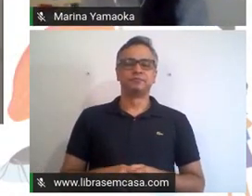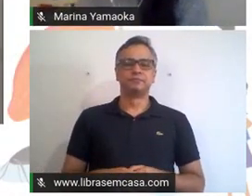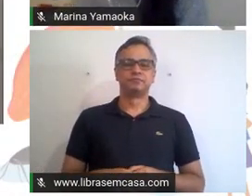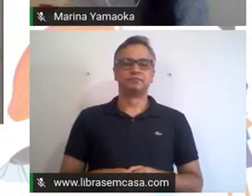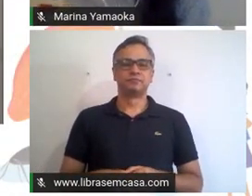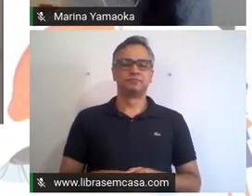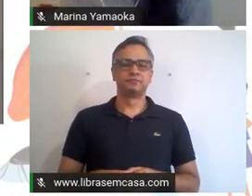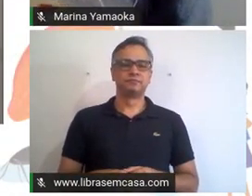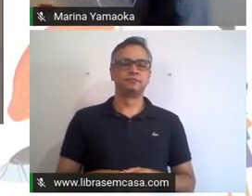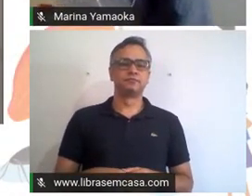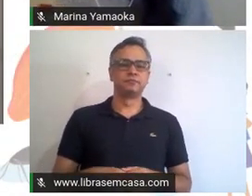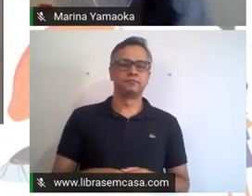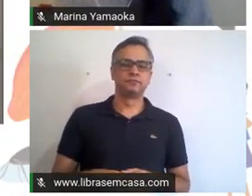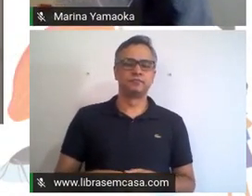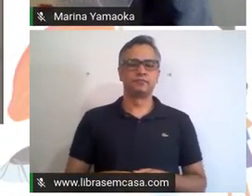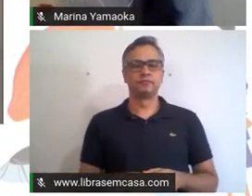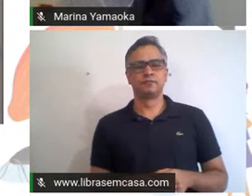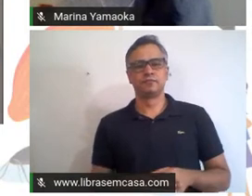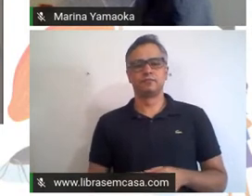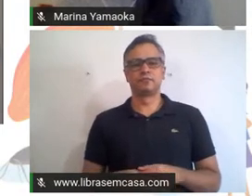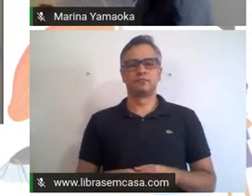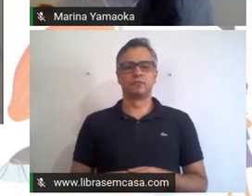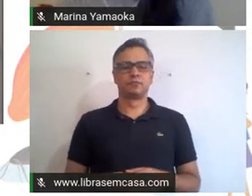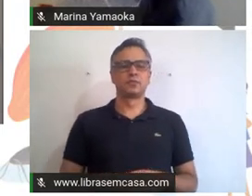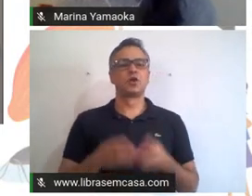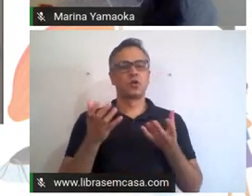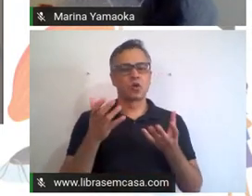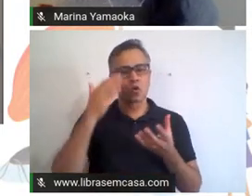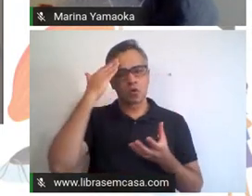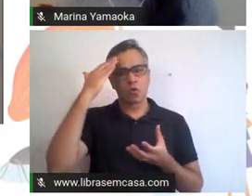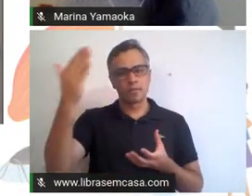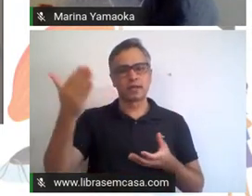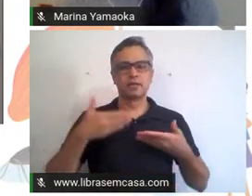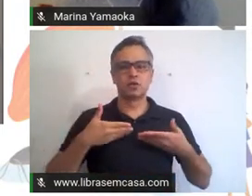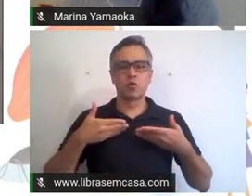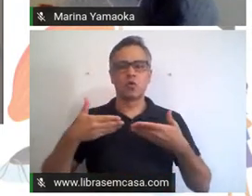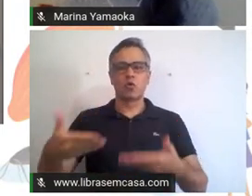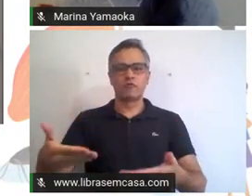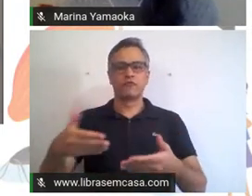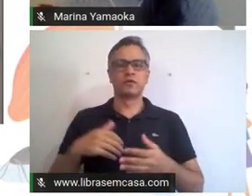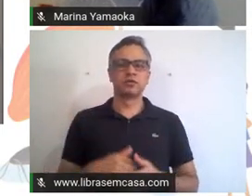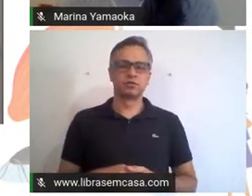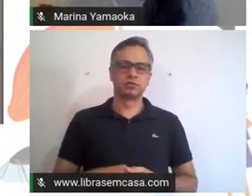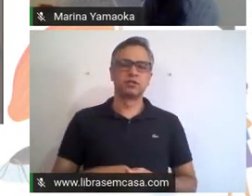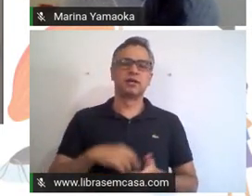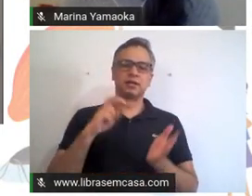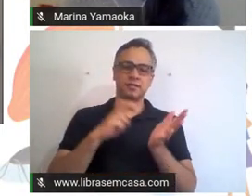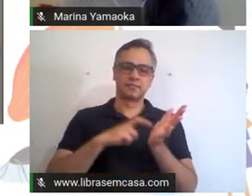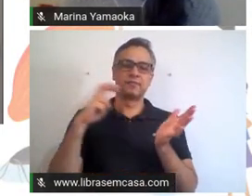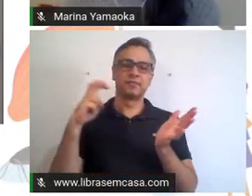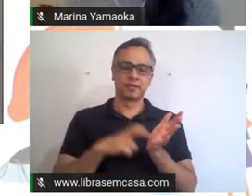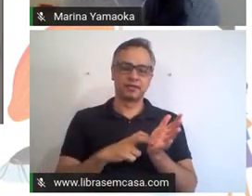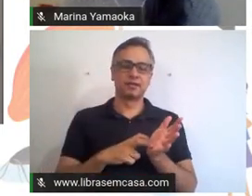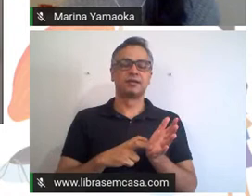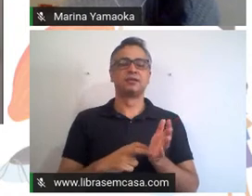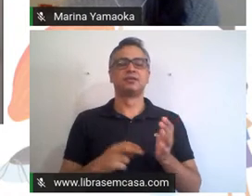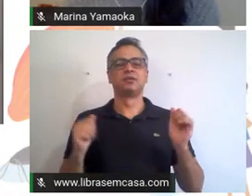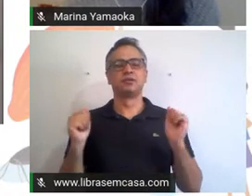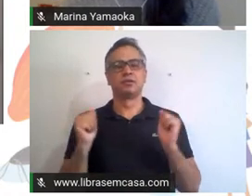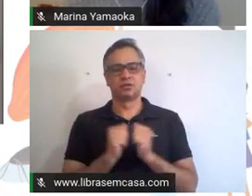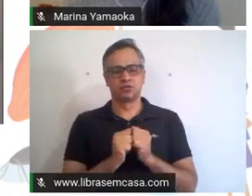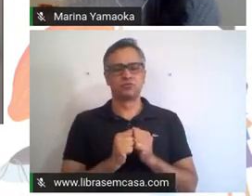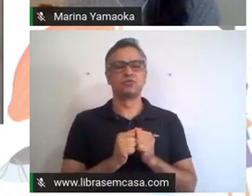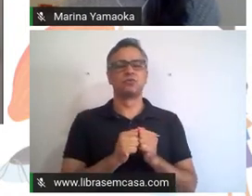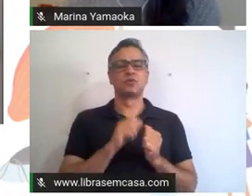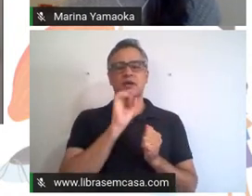Bueno, yo agradezco muchísimo la invitación, es un lujo haber compartido esta mañana con el resto de los expositores,